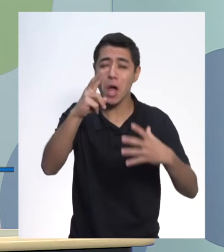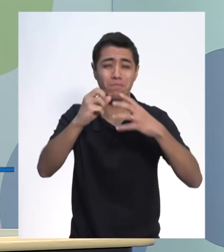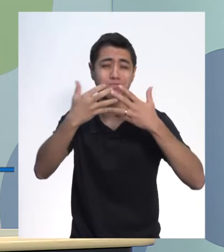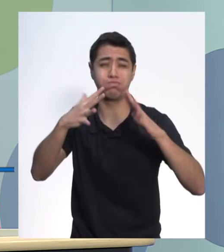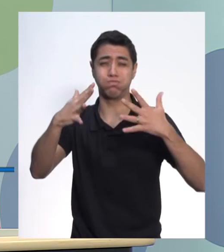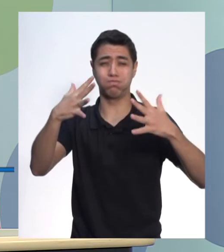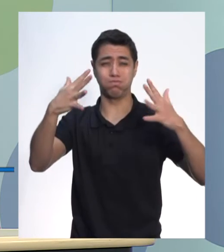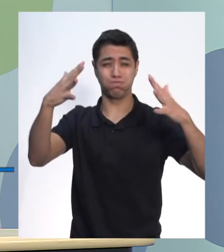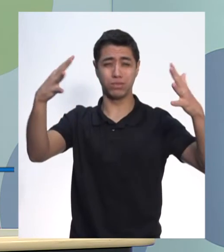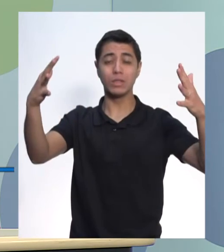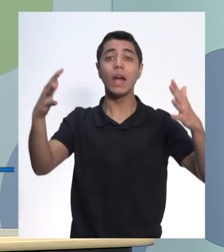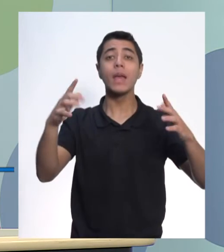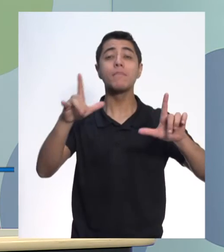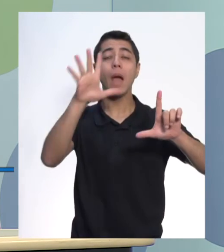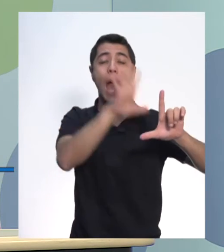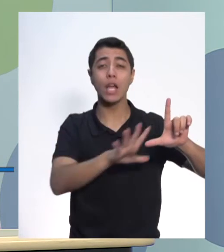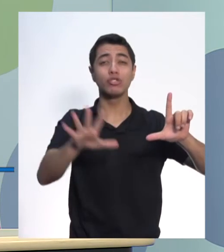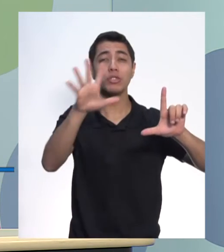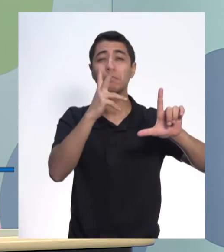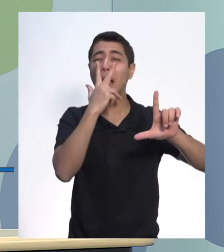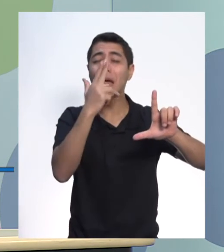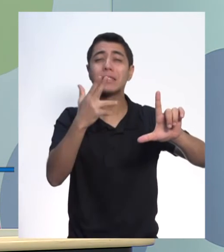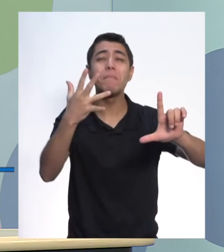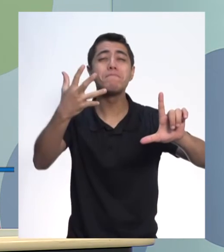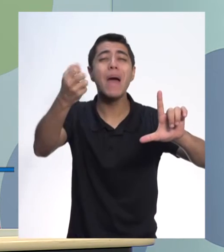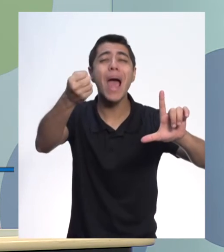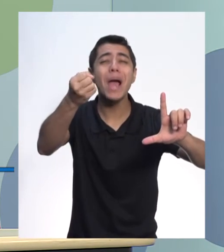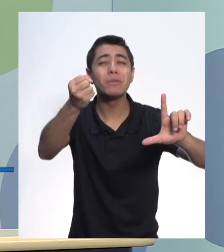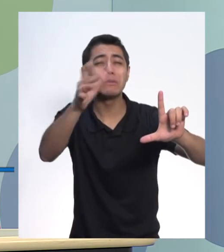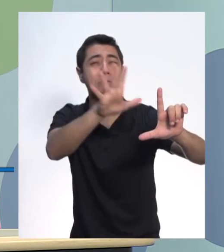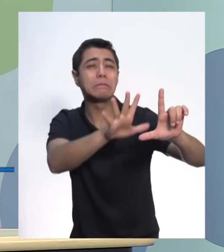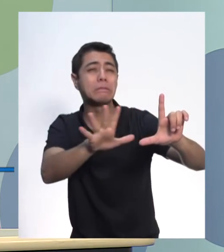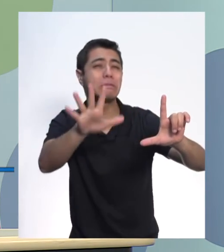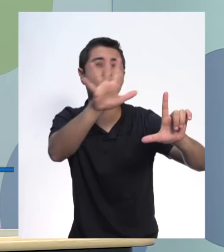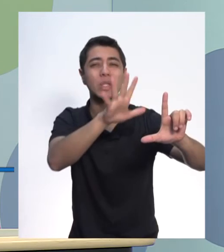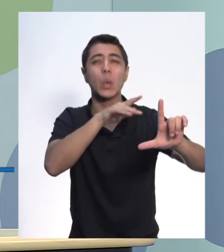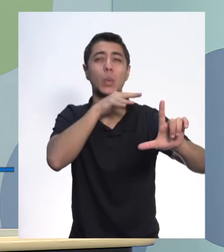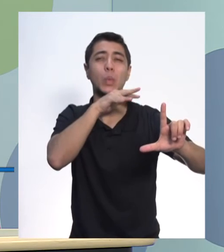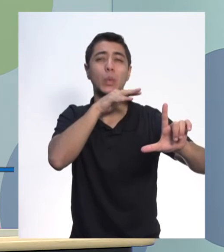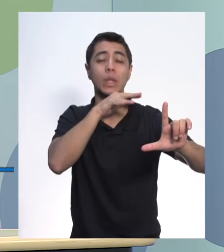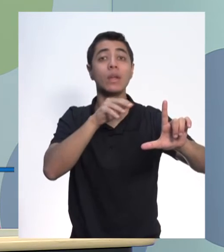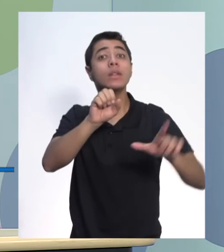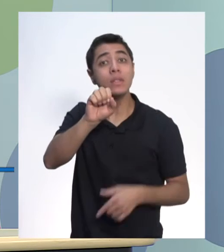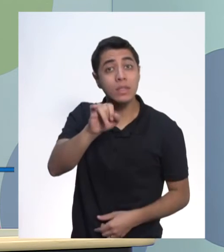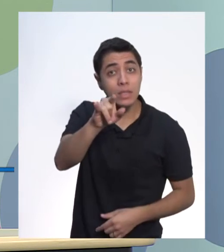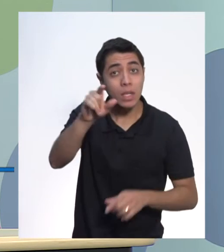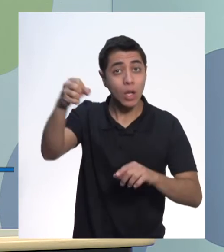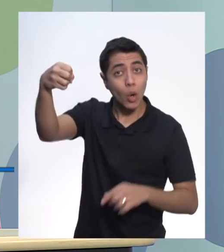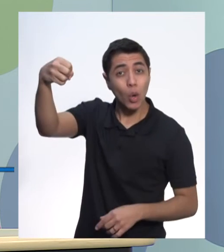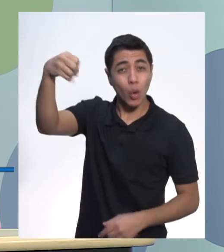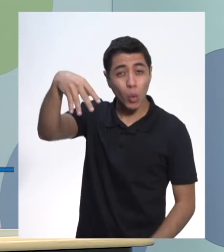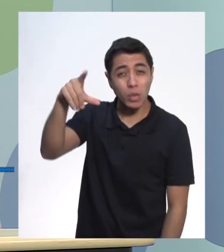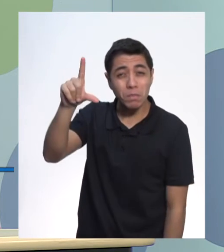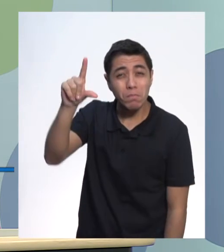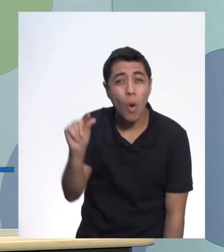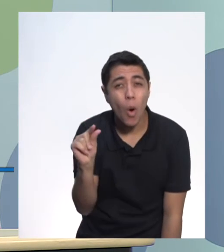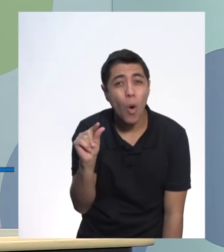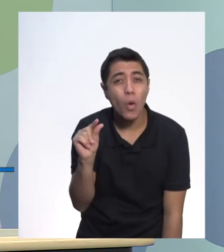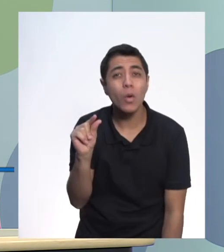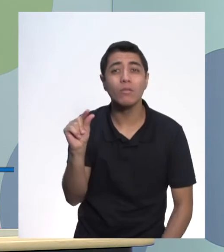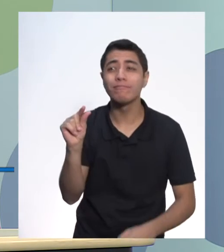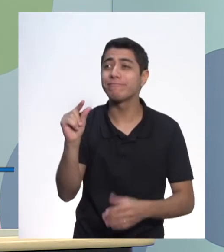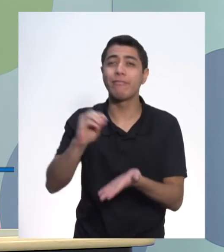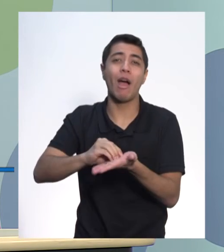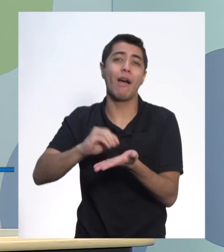super exposta, né? A imagem fica com aquele borrão branco, ela fica estourada. Se eu tenho pouca luz, essa imagem ela fica sobreexposta, né? Então eu